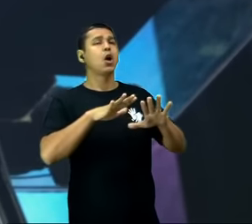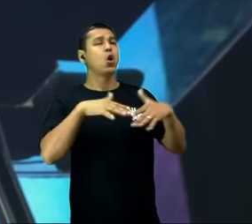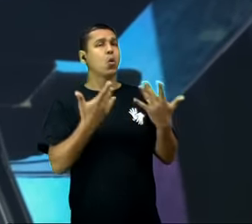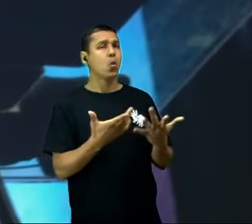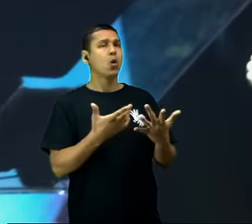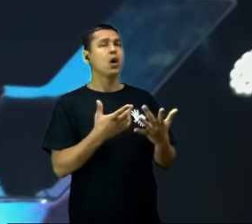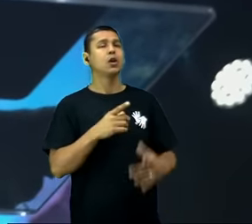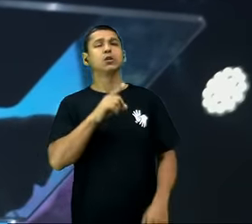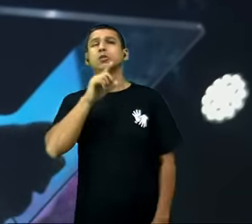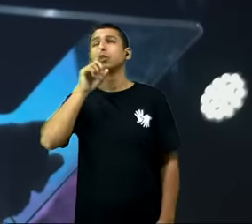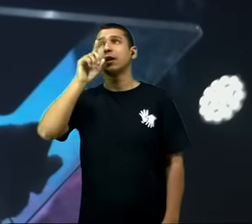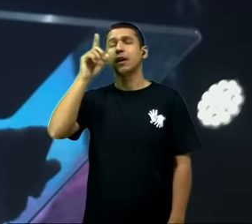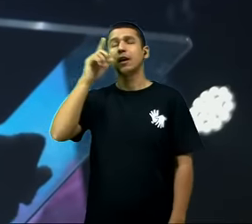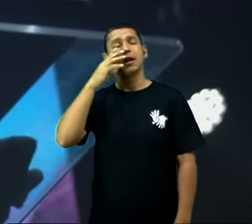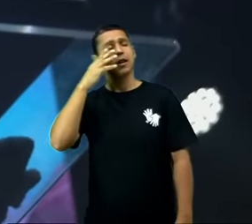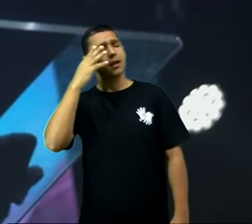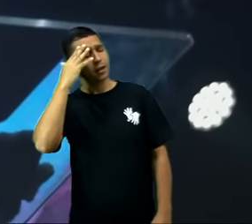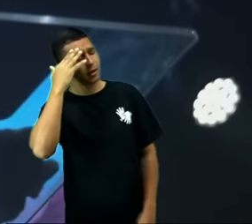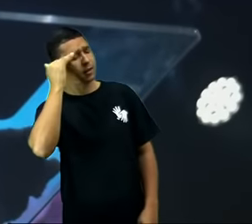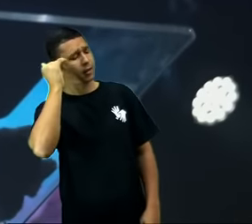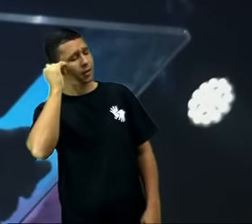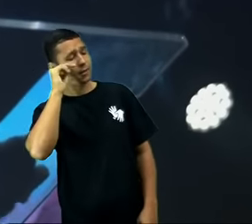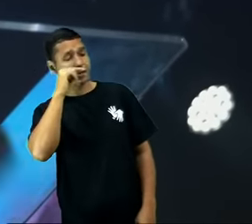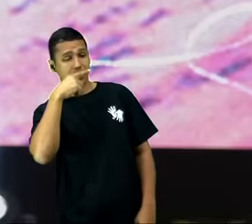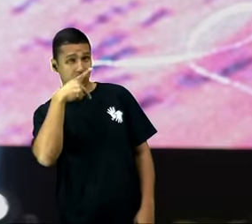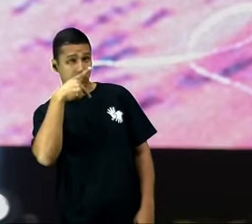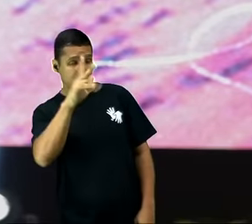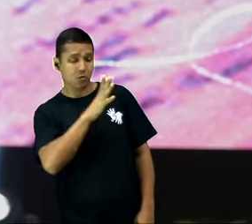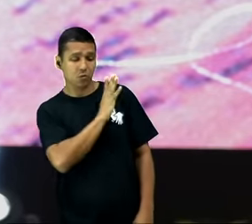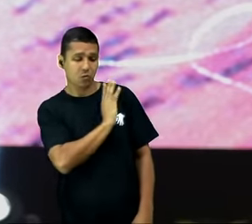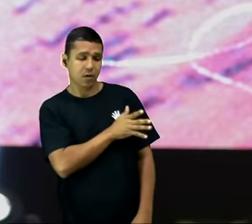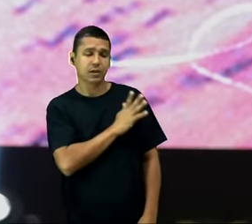Então talvez seja por isso que muitas coisas a gente ainda não teve acesso.